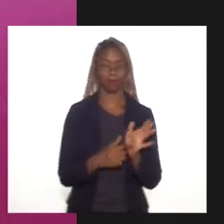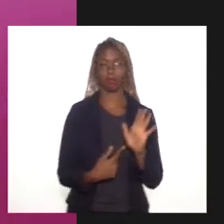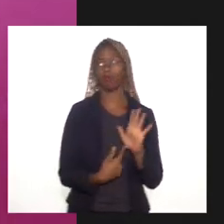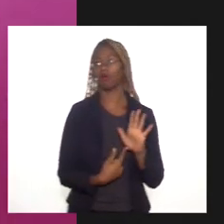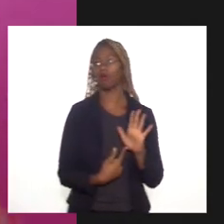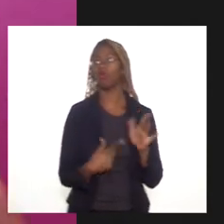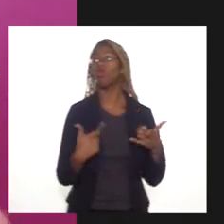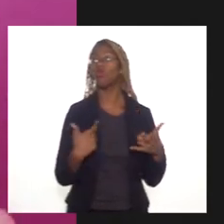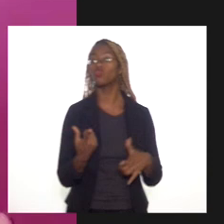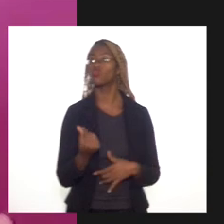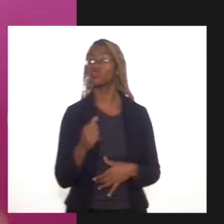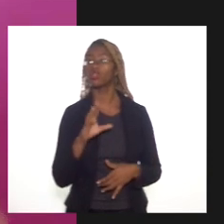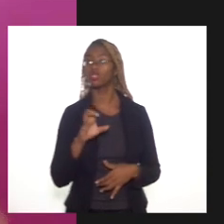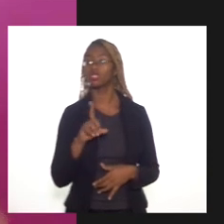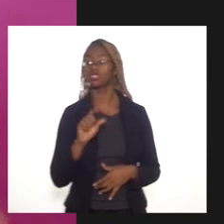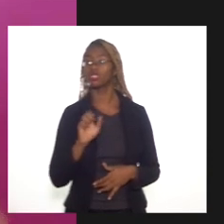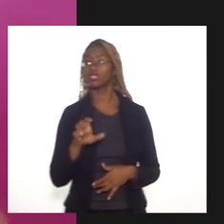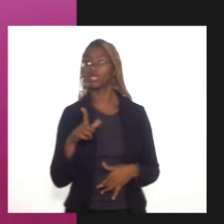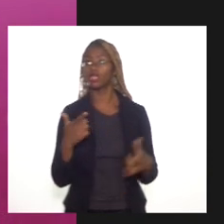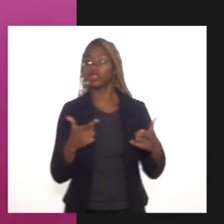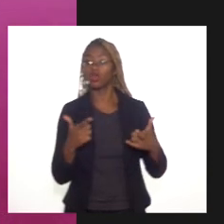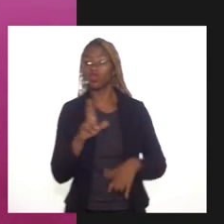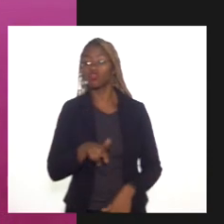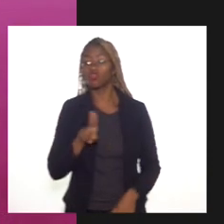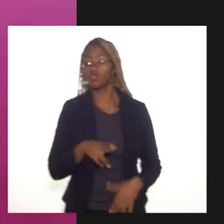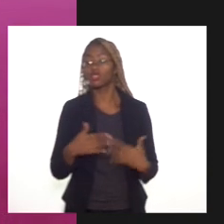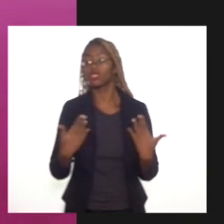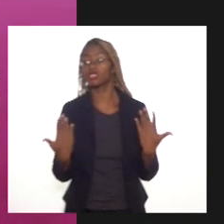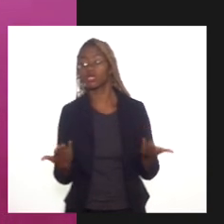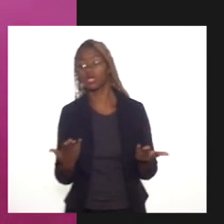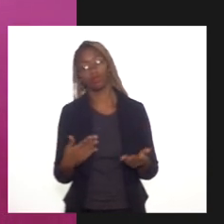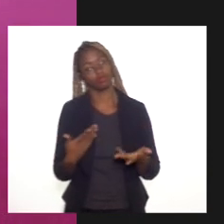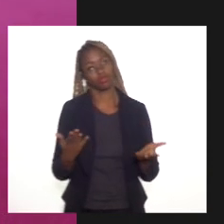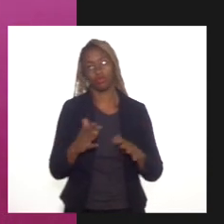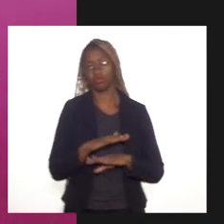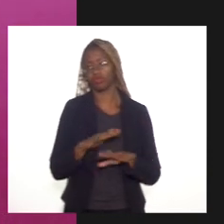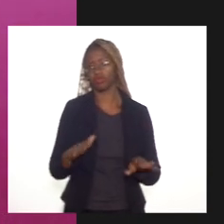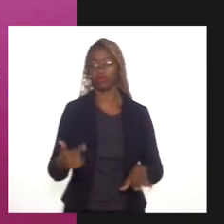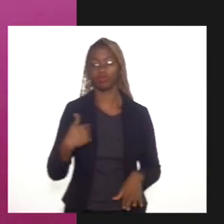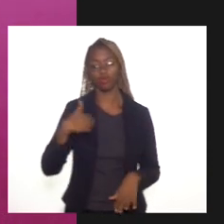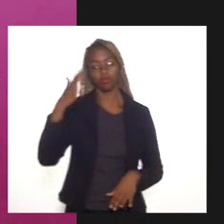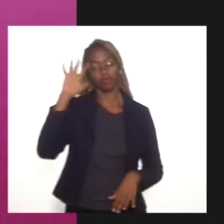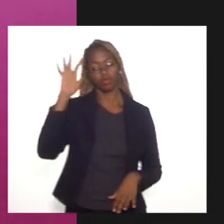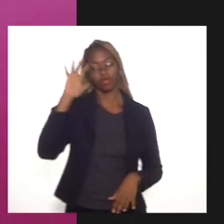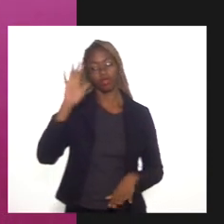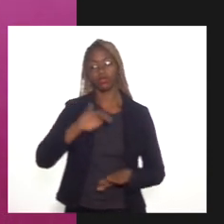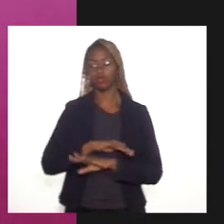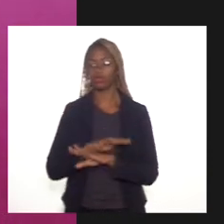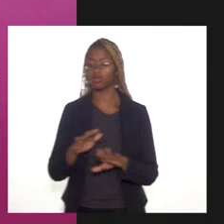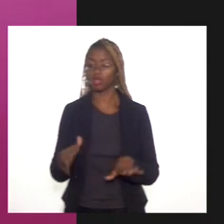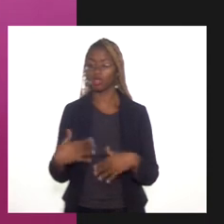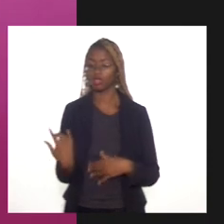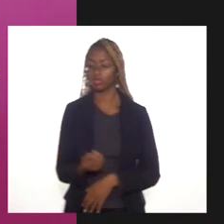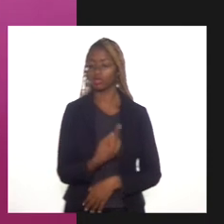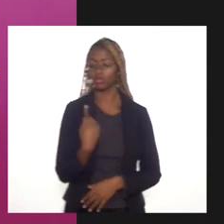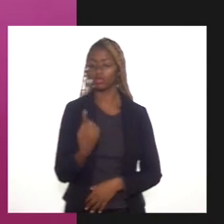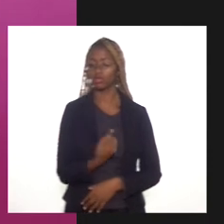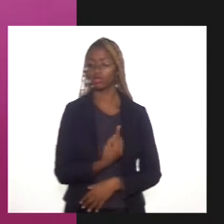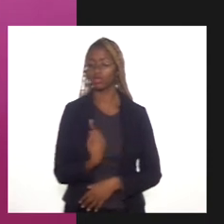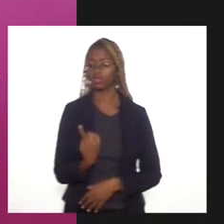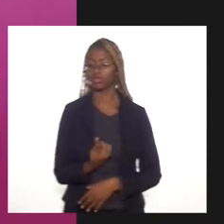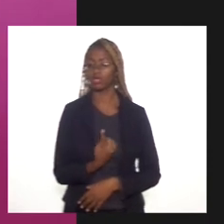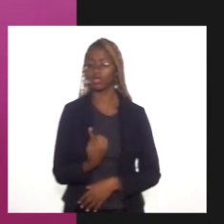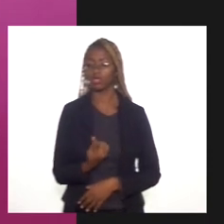Cadê o dinheiro da CEDAI e para onde vai ser usado? Então, é isso. São as minhas considerações também. E a gente está aí para